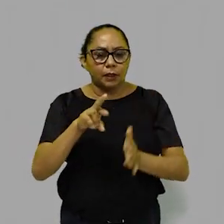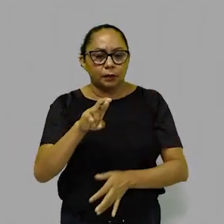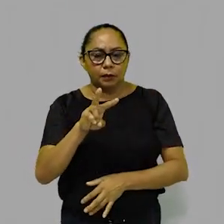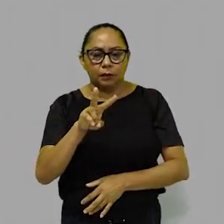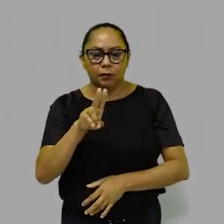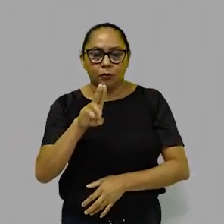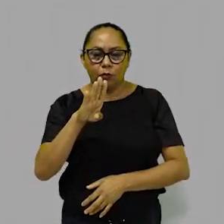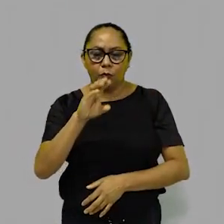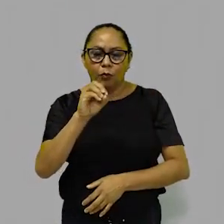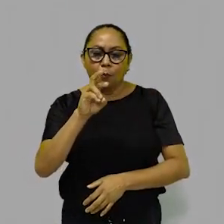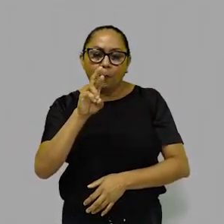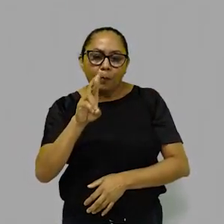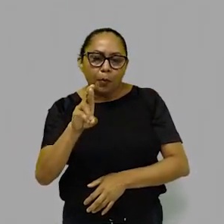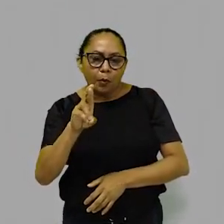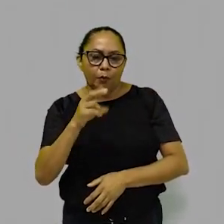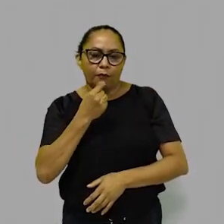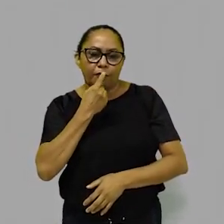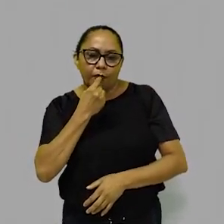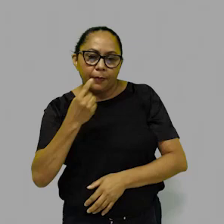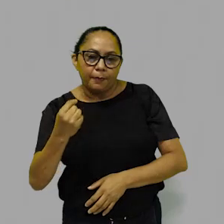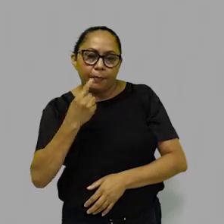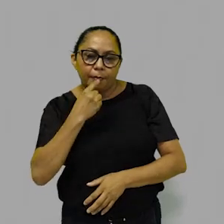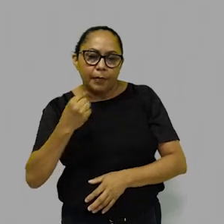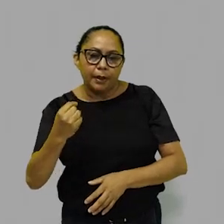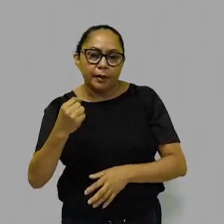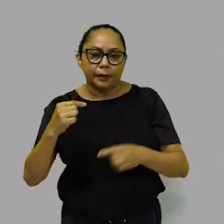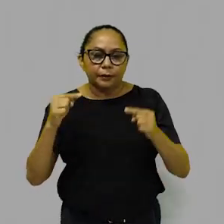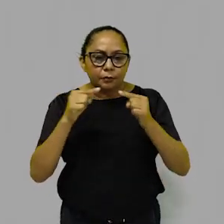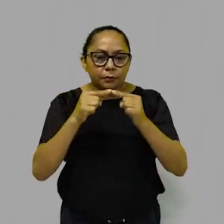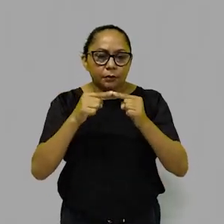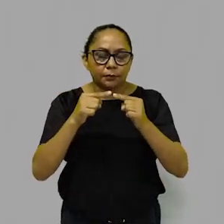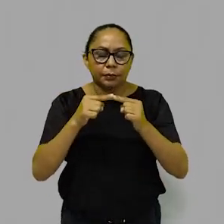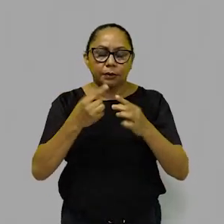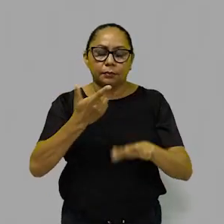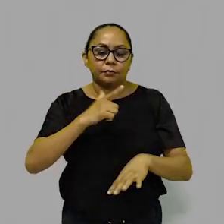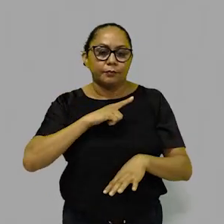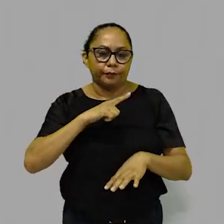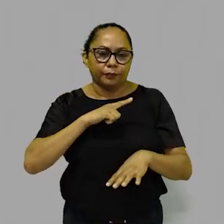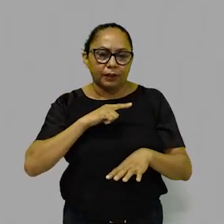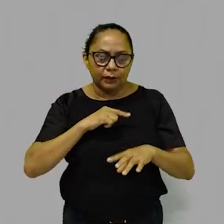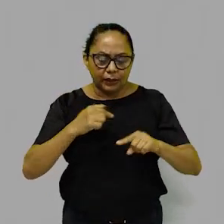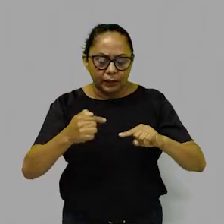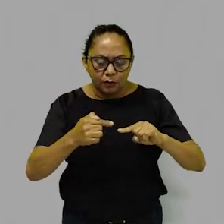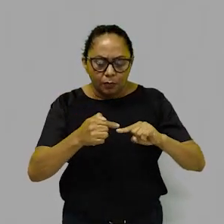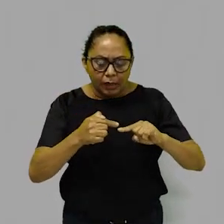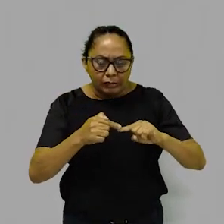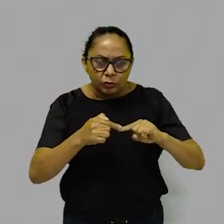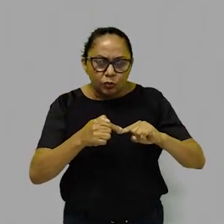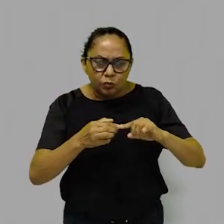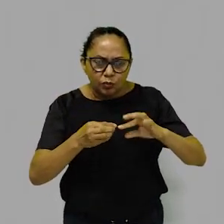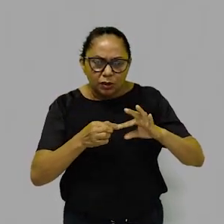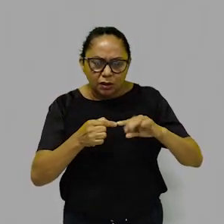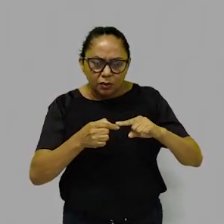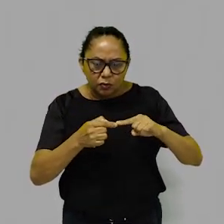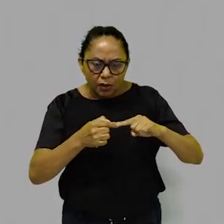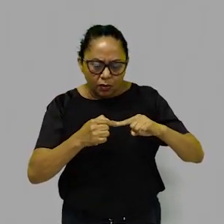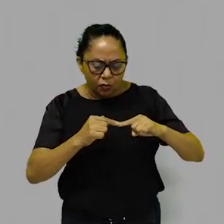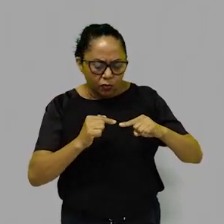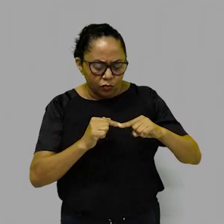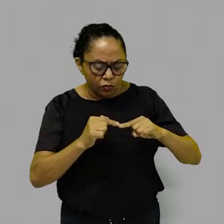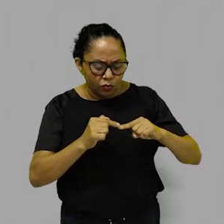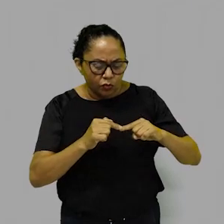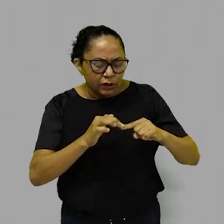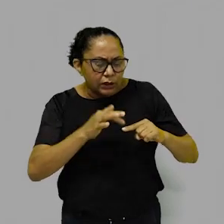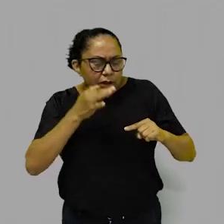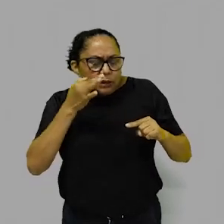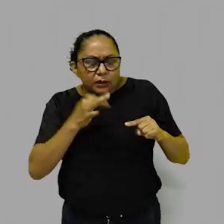com vermelhidão. Você vê, por exemplo, ó, quem já teve unha encravada, é ruim pra caramba, gente. Eu já tive unha encravada,